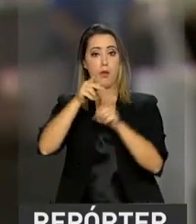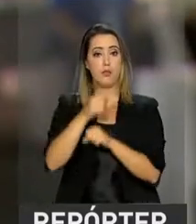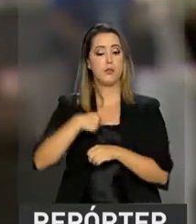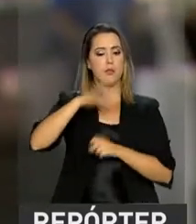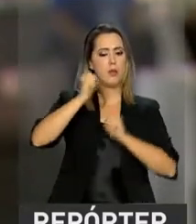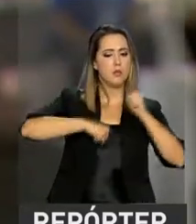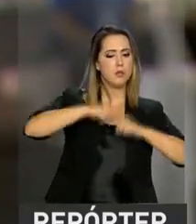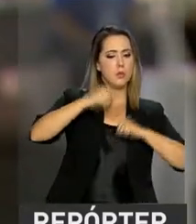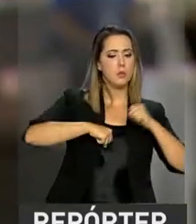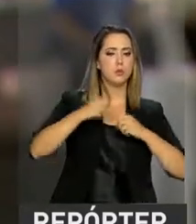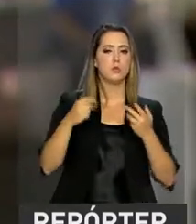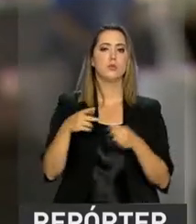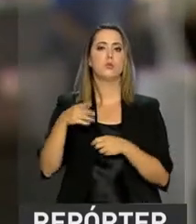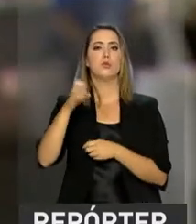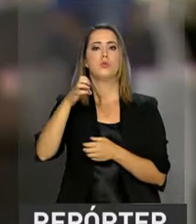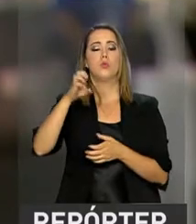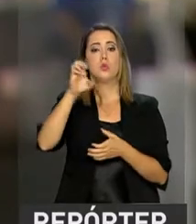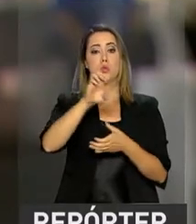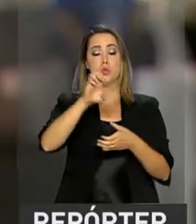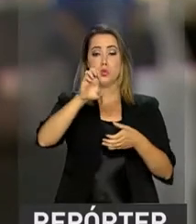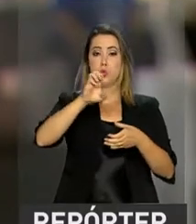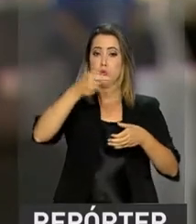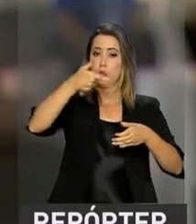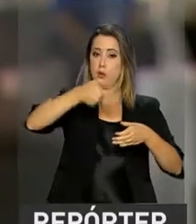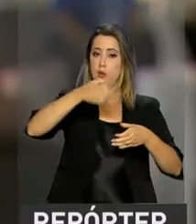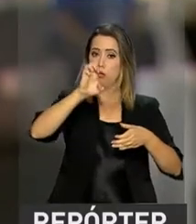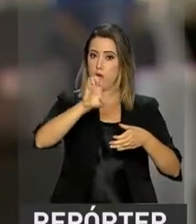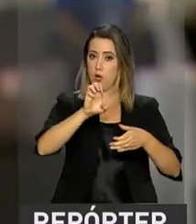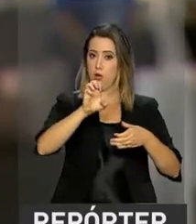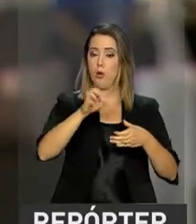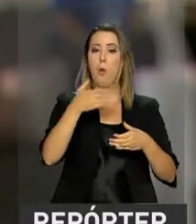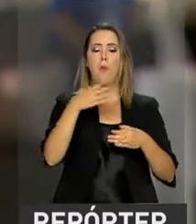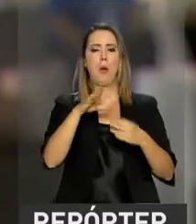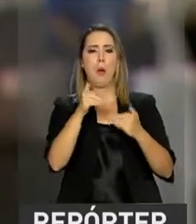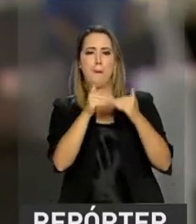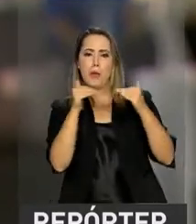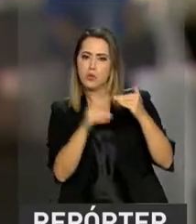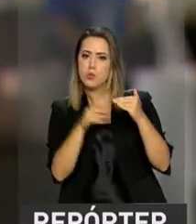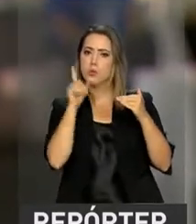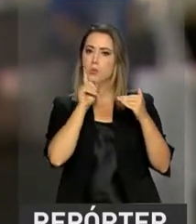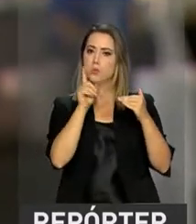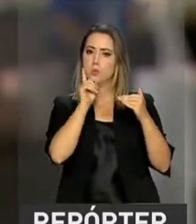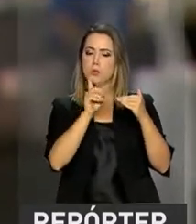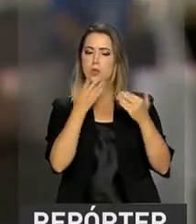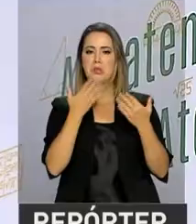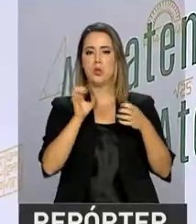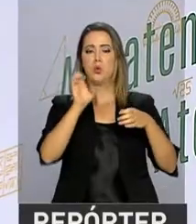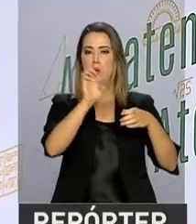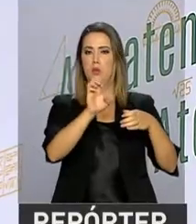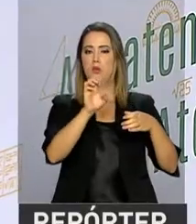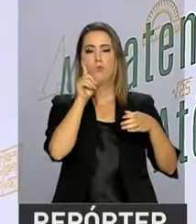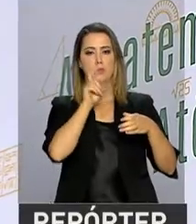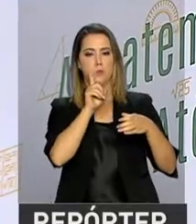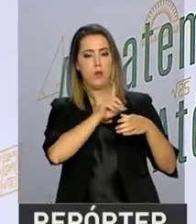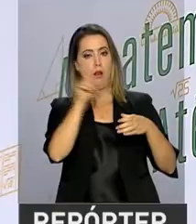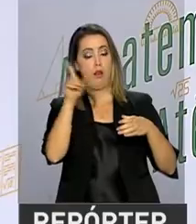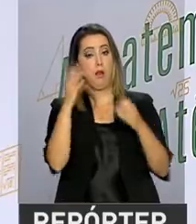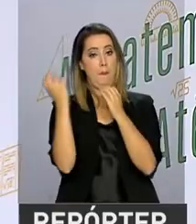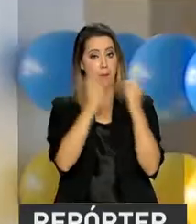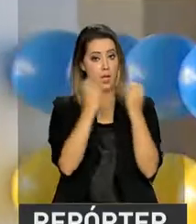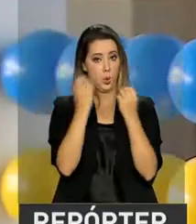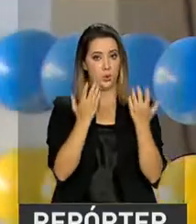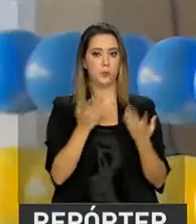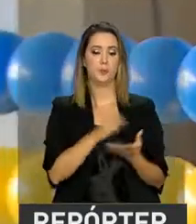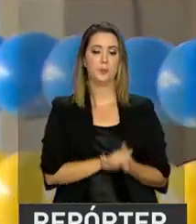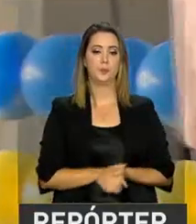colocado. Estamos apenas atrás dos Estados Unidos, que produz um etanol de menos eficiência, que é o etanol a partir de milho. E a matemática